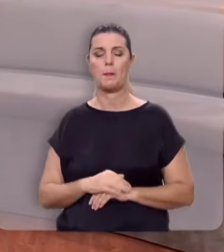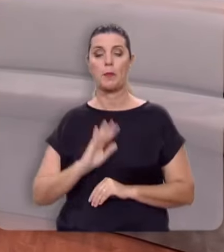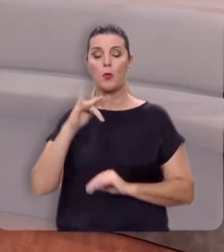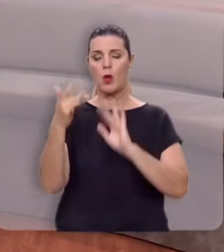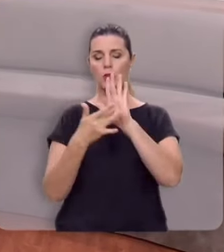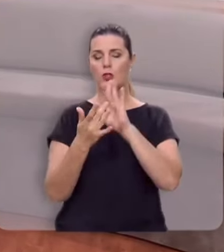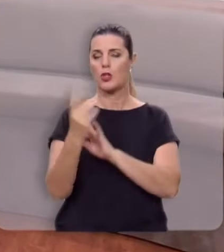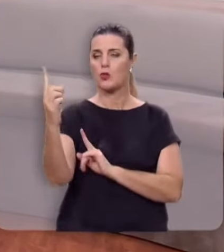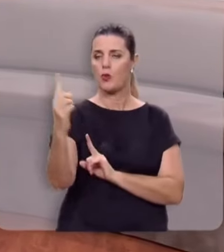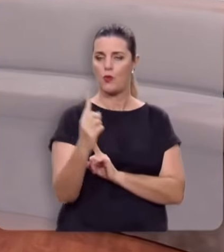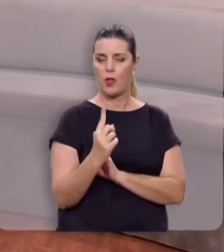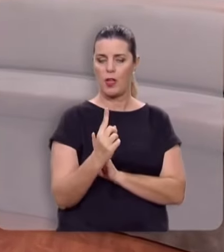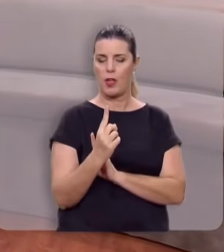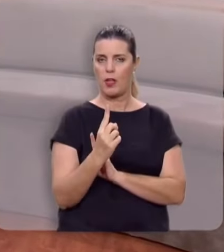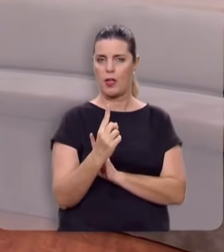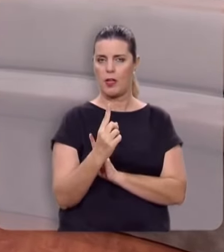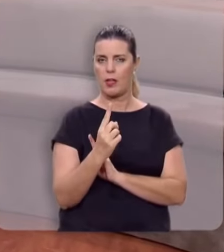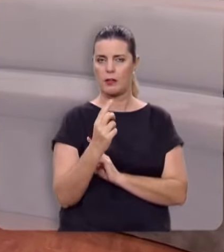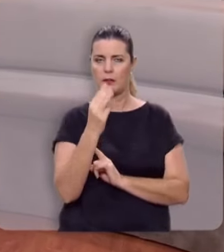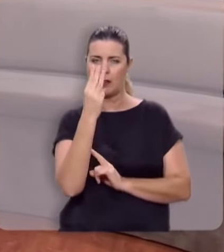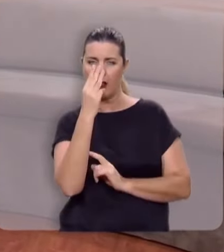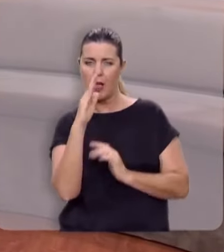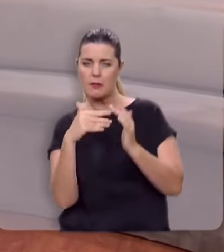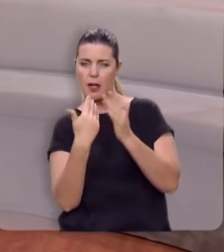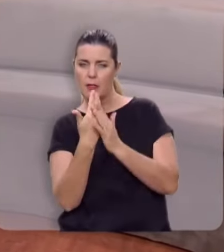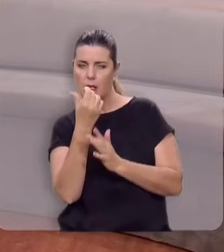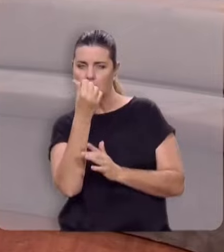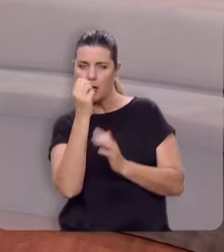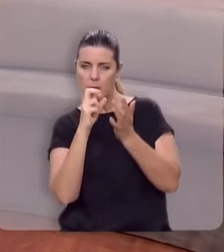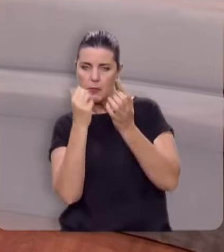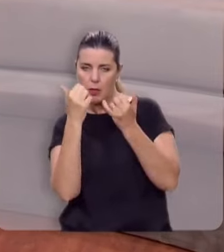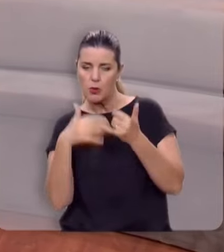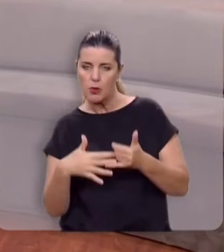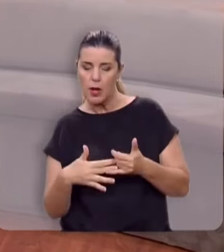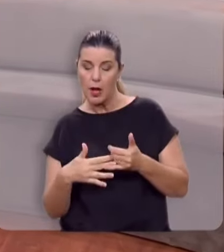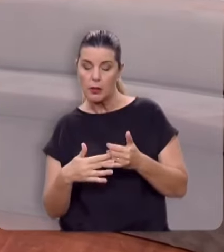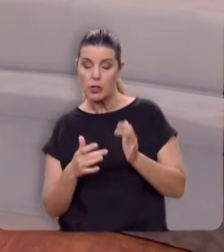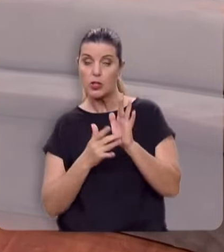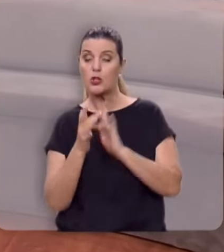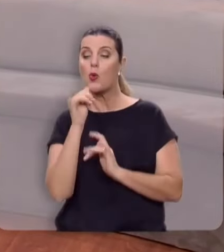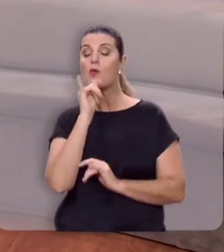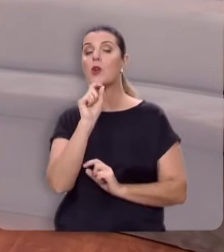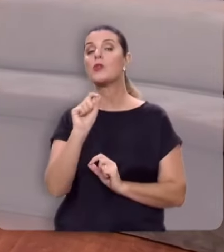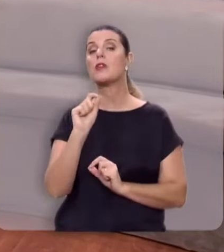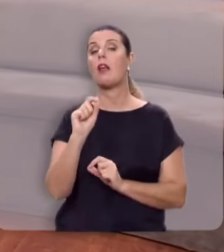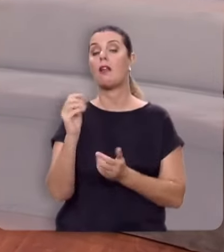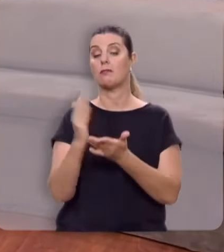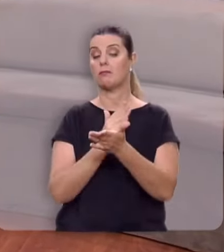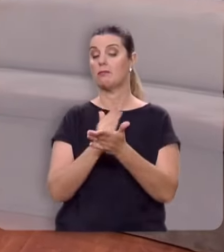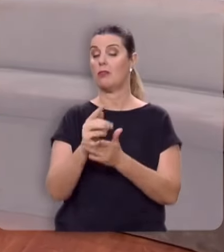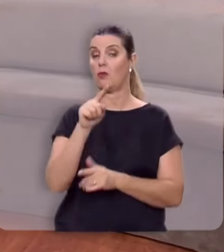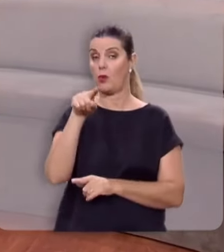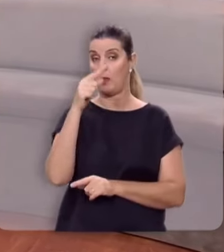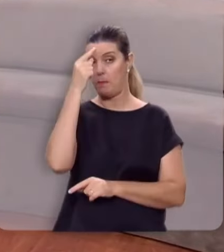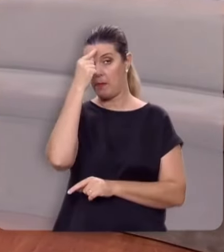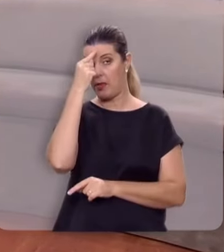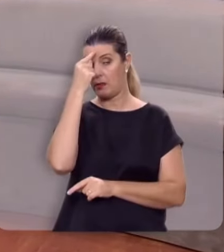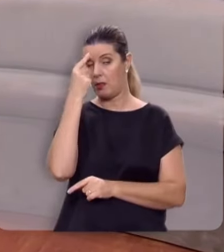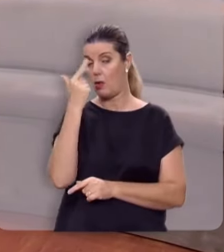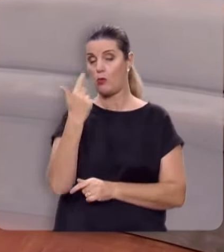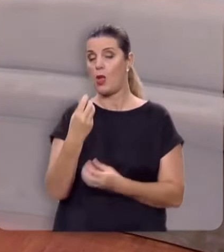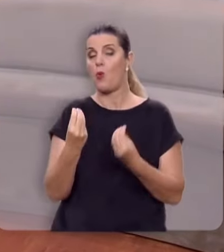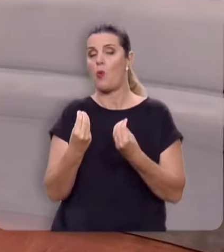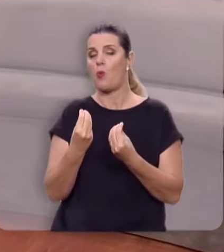Quando Jesus vem na 4ª vigília da noite, ele está dizendo o seguinte: tem horas que você pensa que não tem mais